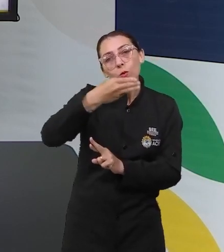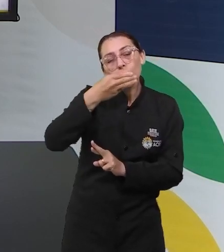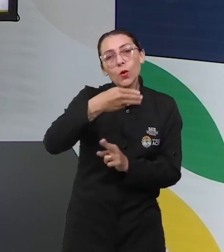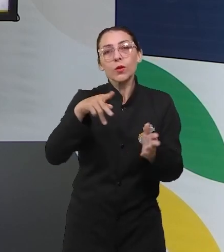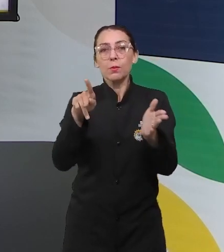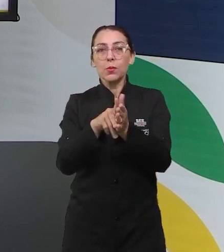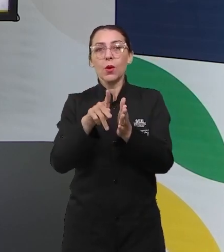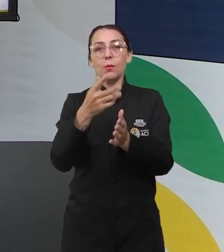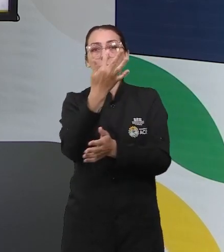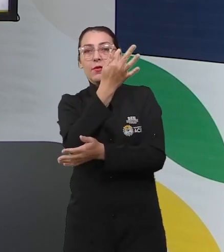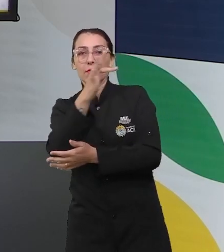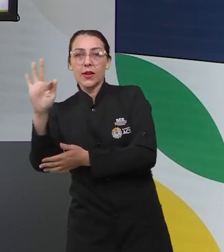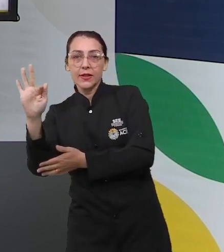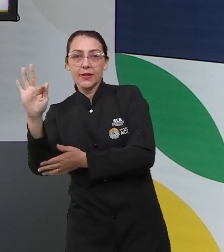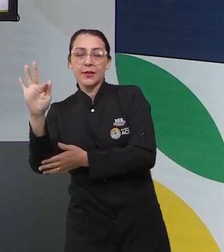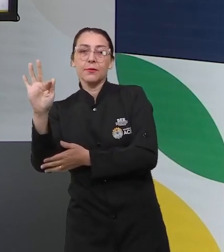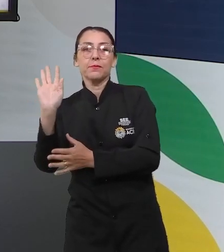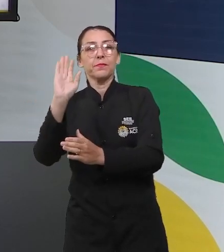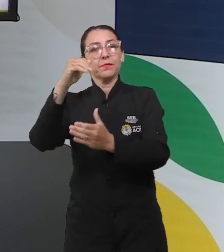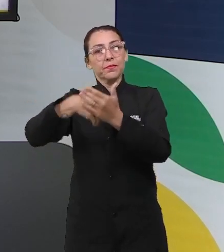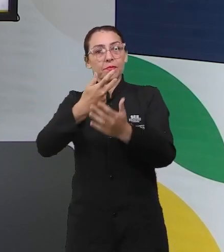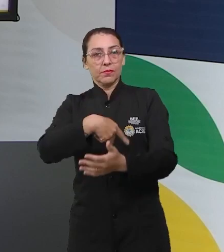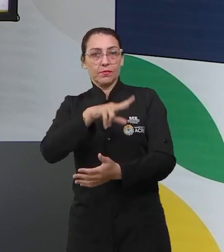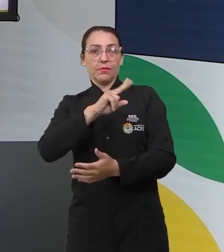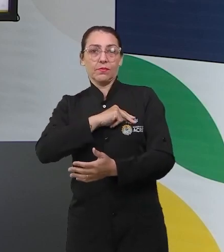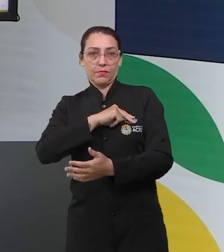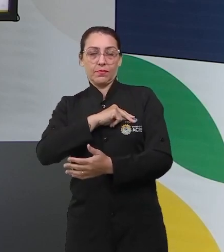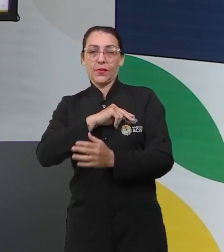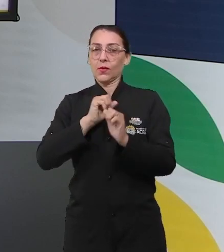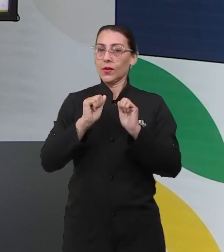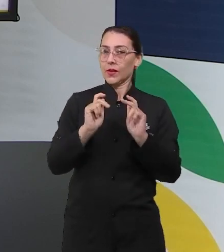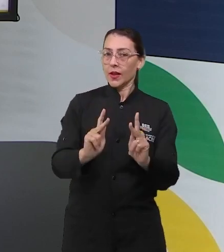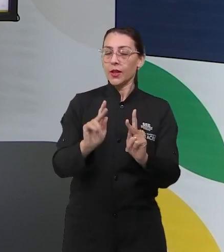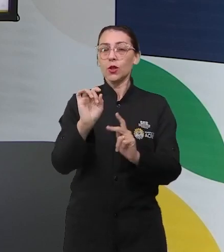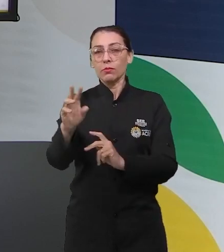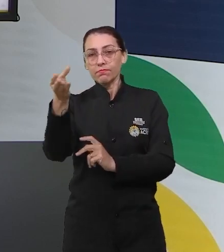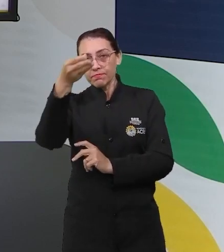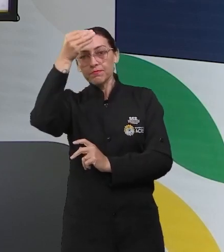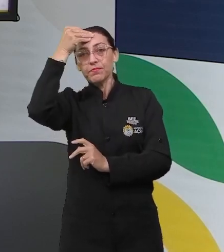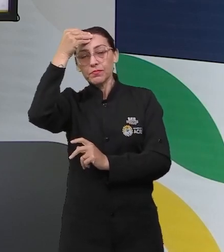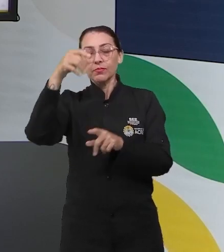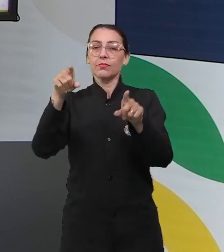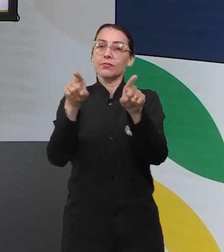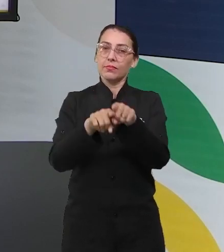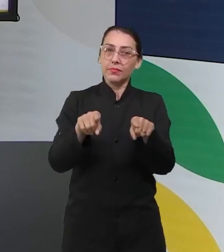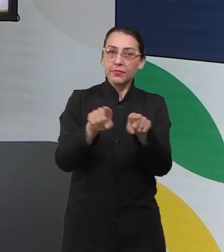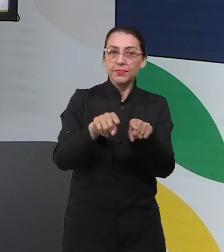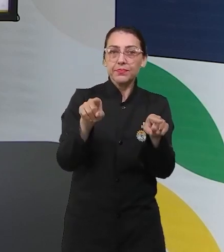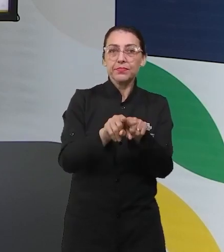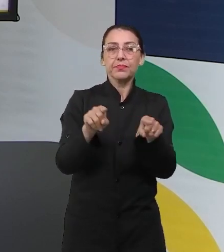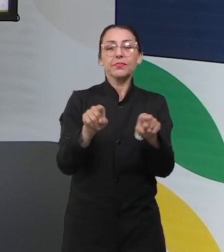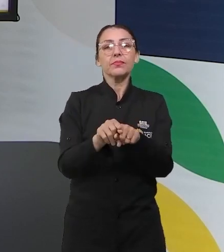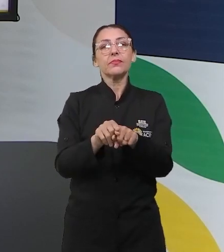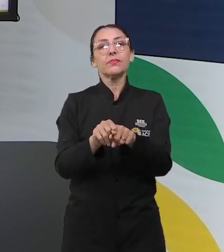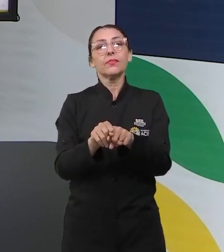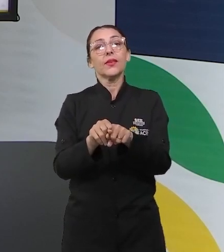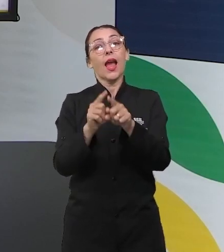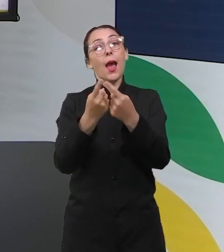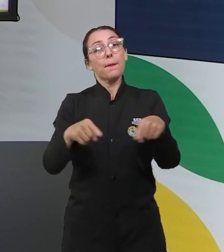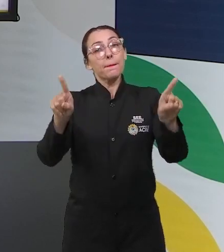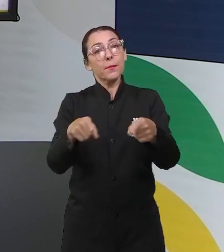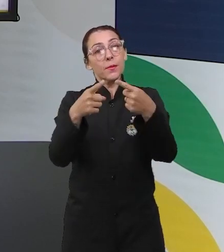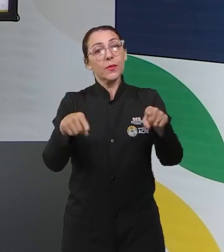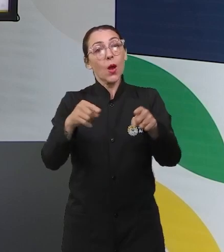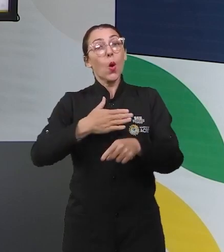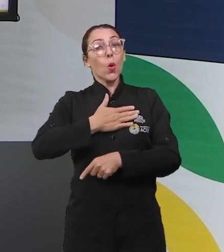aí da França, que lá dentro da Espanha é servido como macarrão, tá bom? Só para... Outra questão também, a música ela trata aí da questão